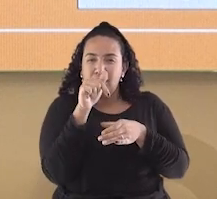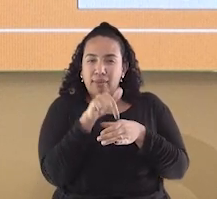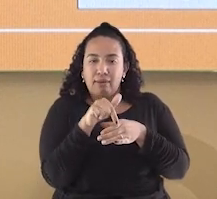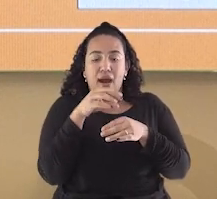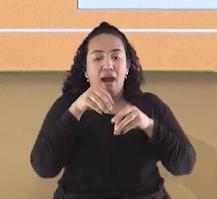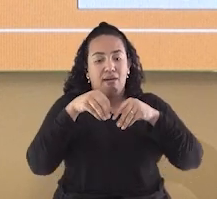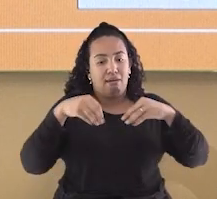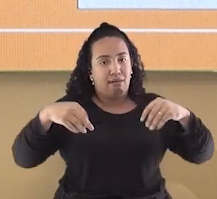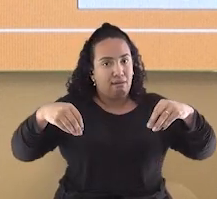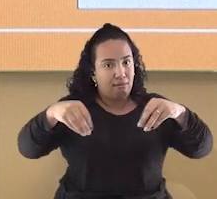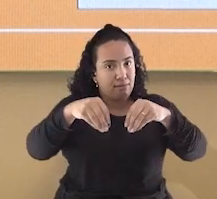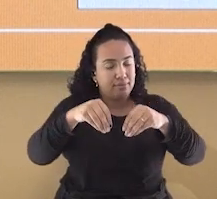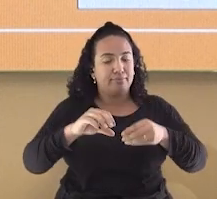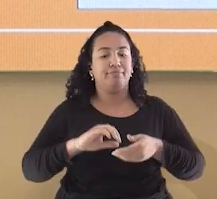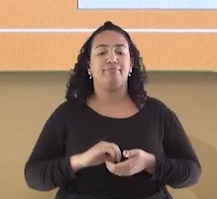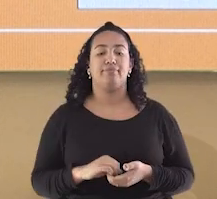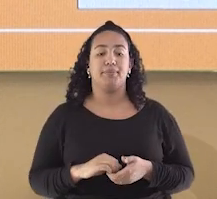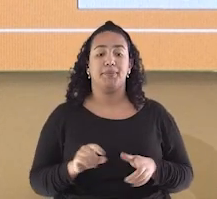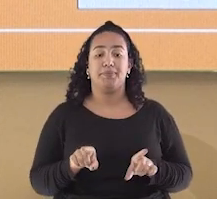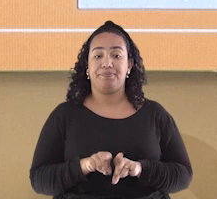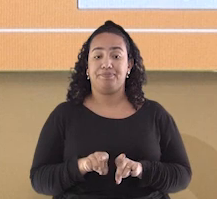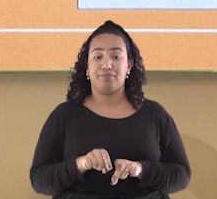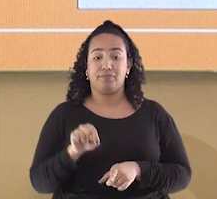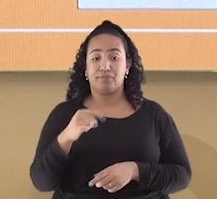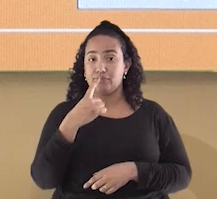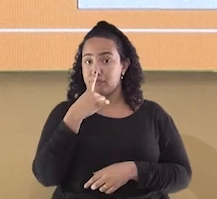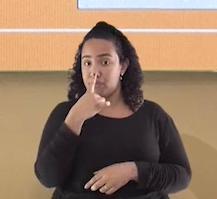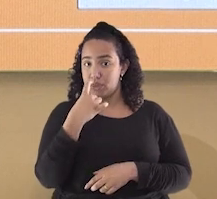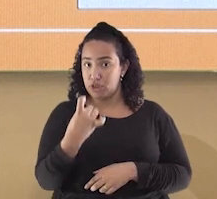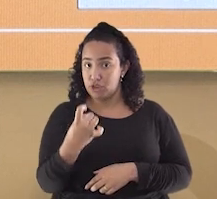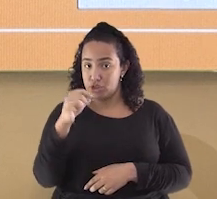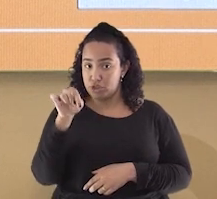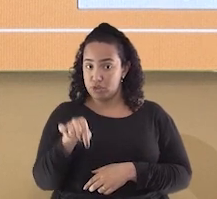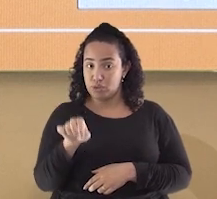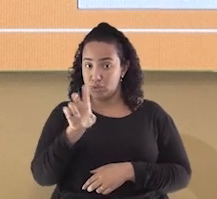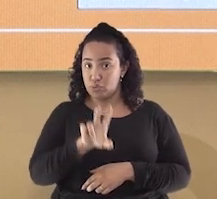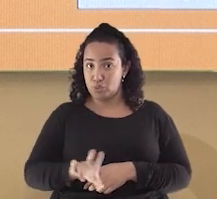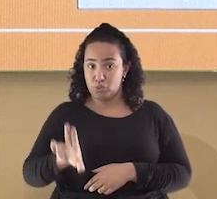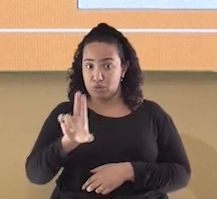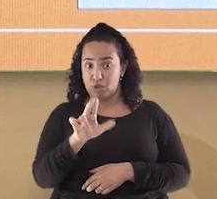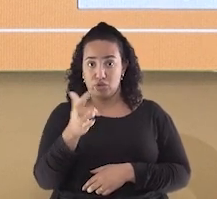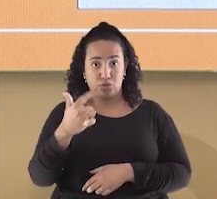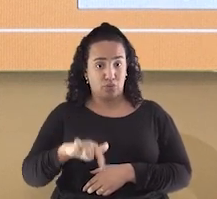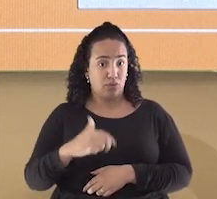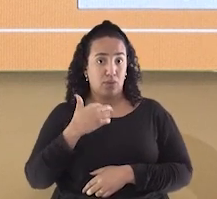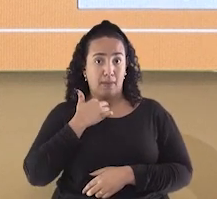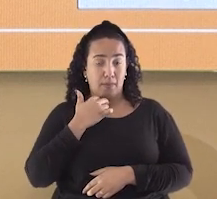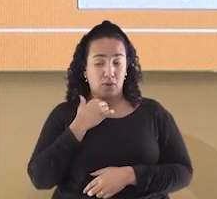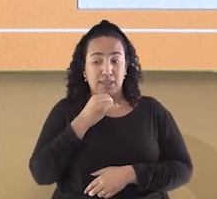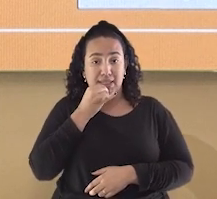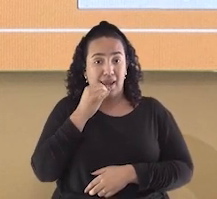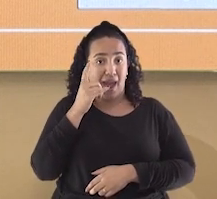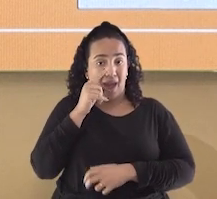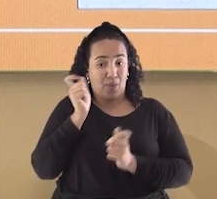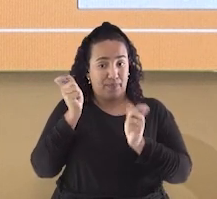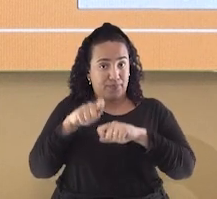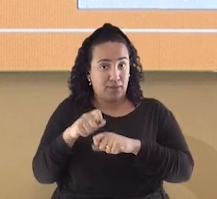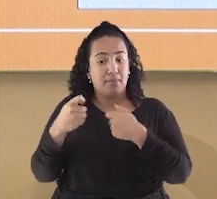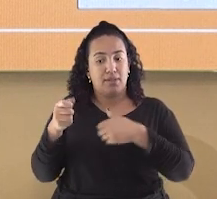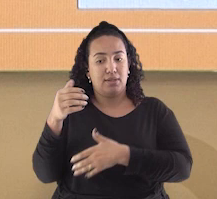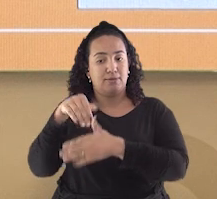lixo todo objeto não utilizado que possa acumular água. Também coloque no lixo em sacos plásticos e